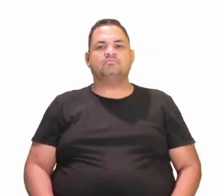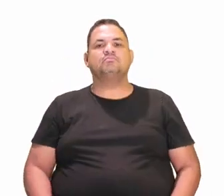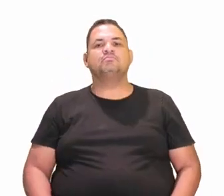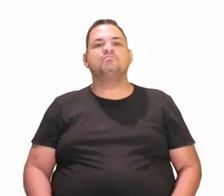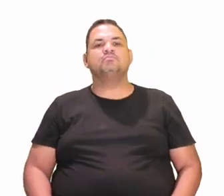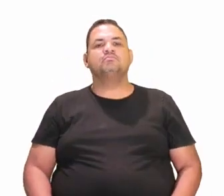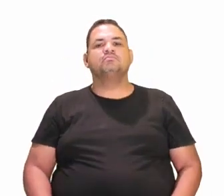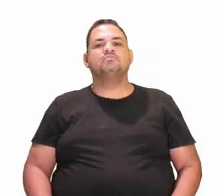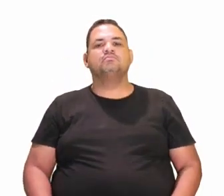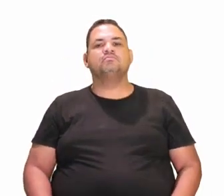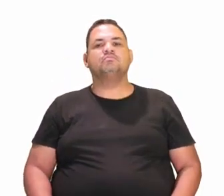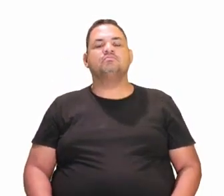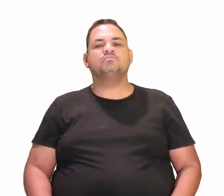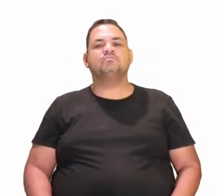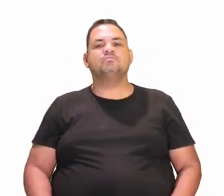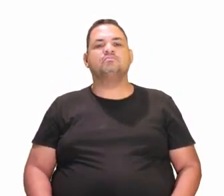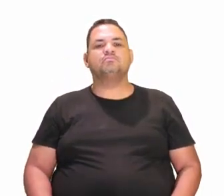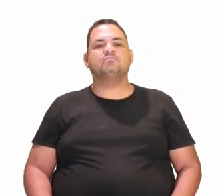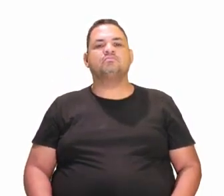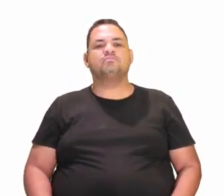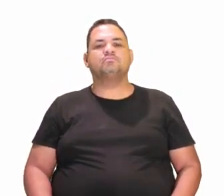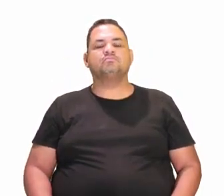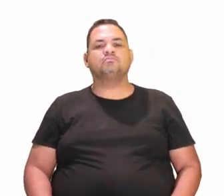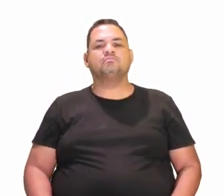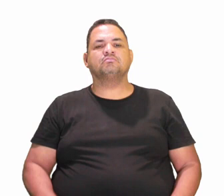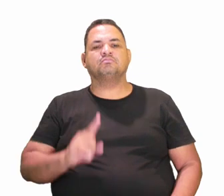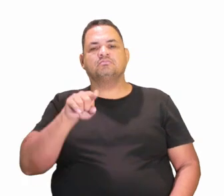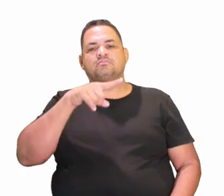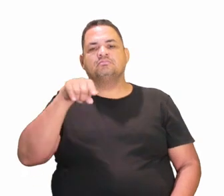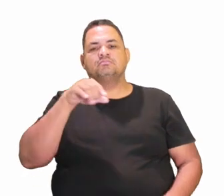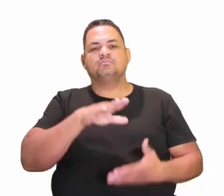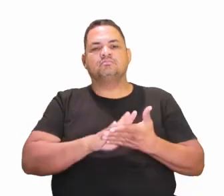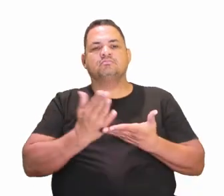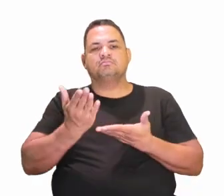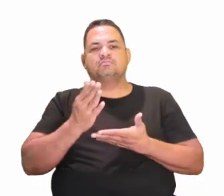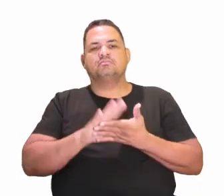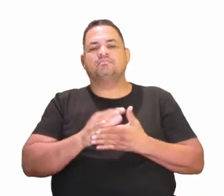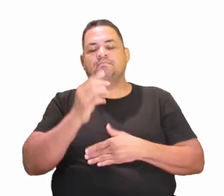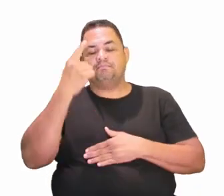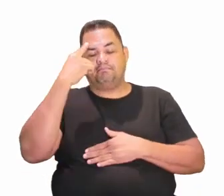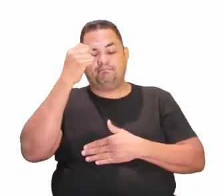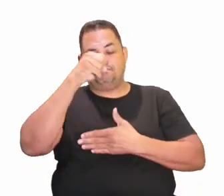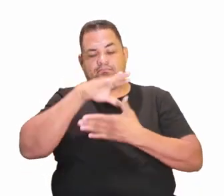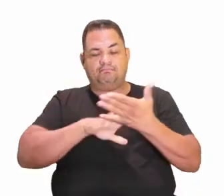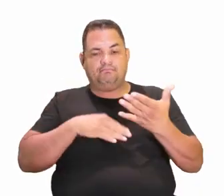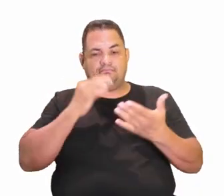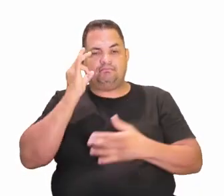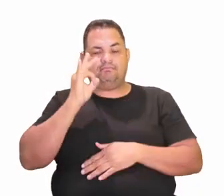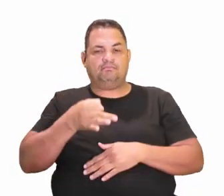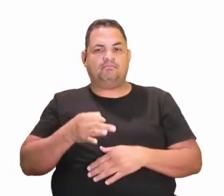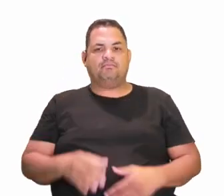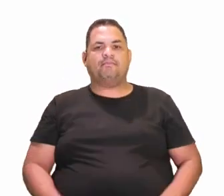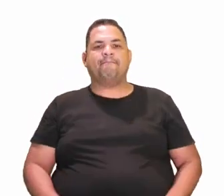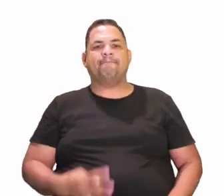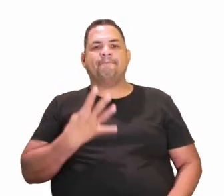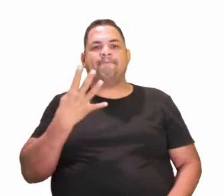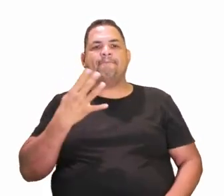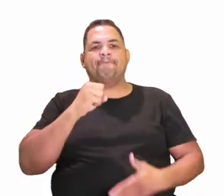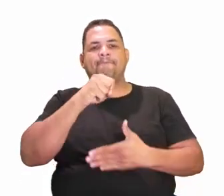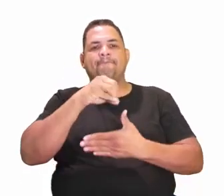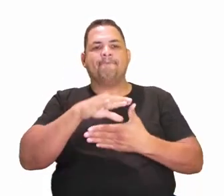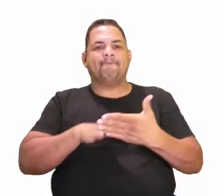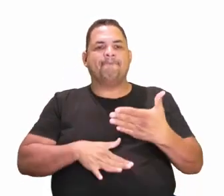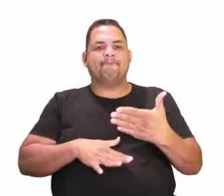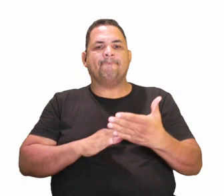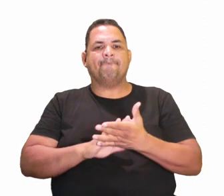não presta atenção no prefixo e acaba marcando, achando que é a questão correta, mas é incorreta. Então, são 4 questões